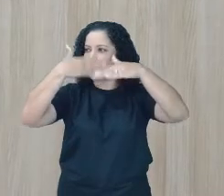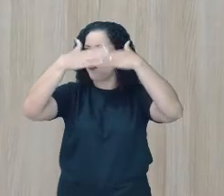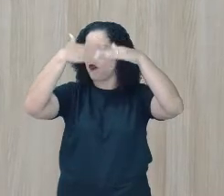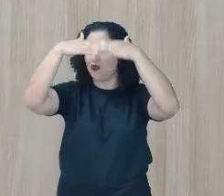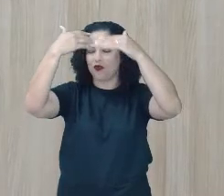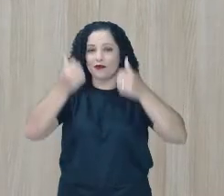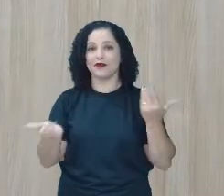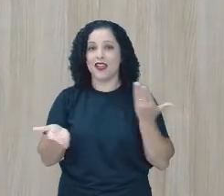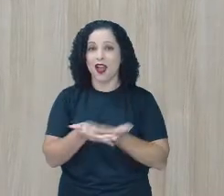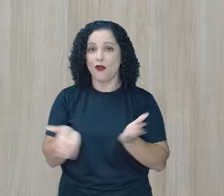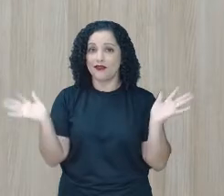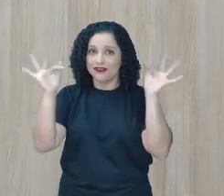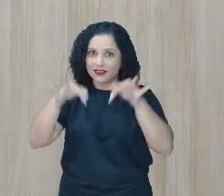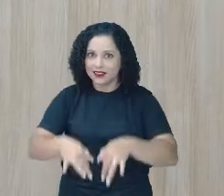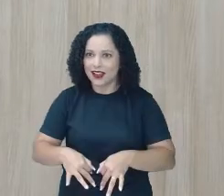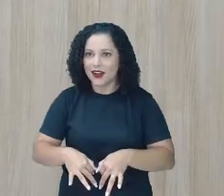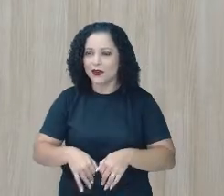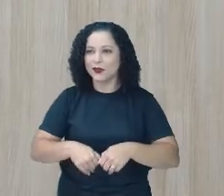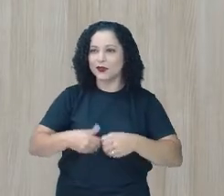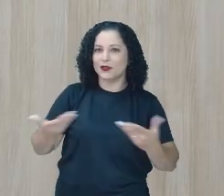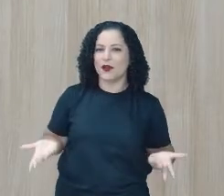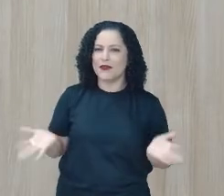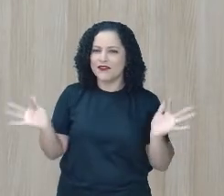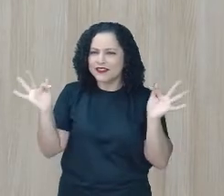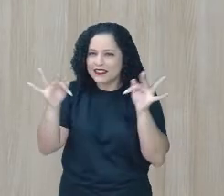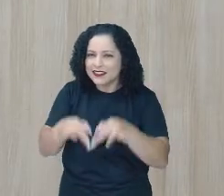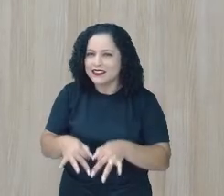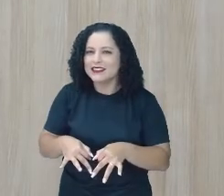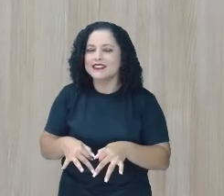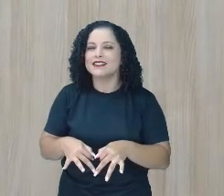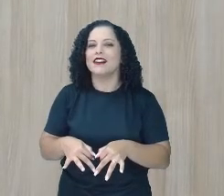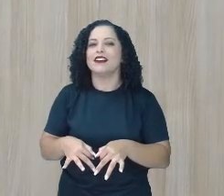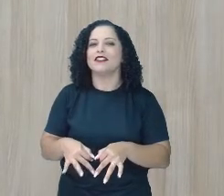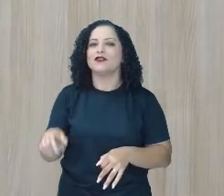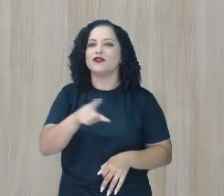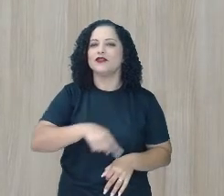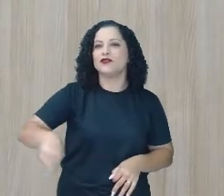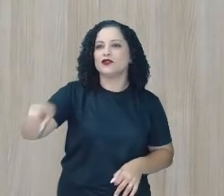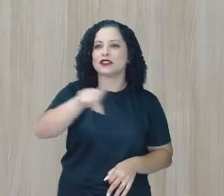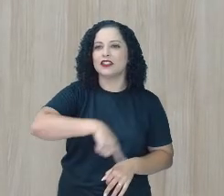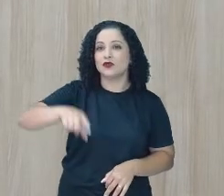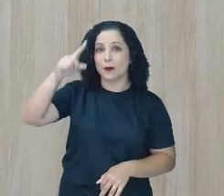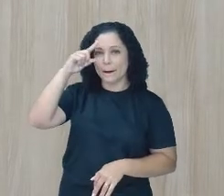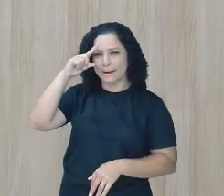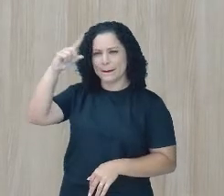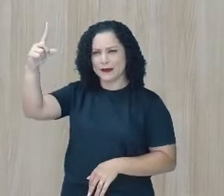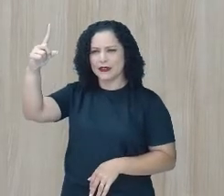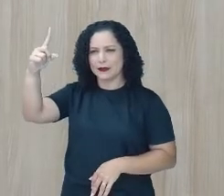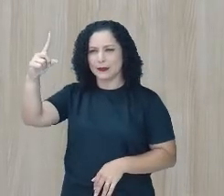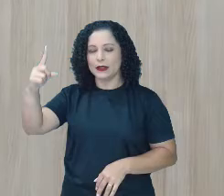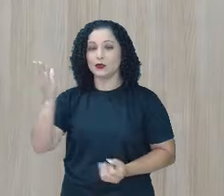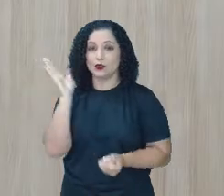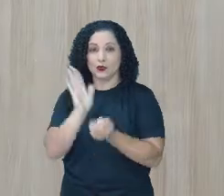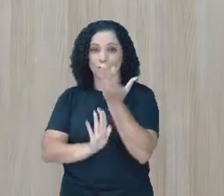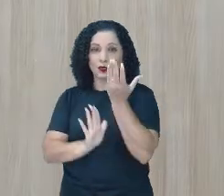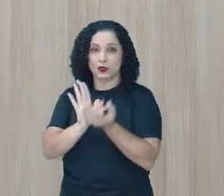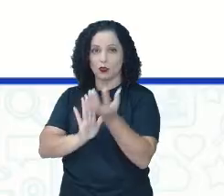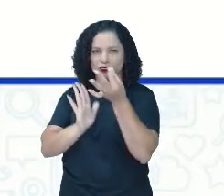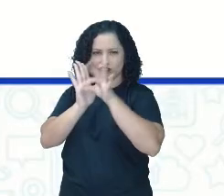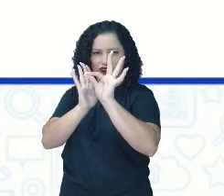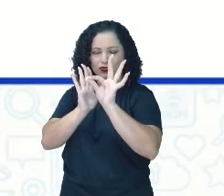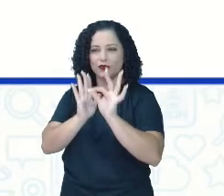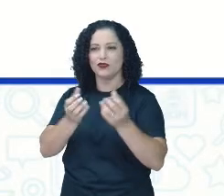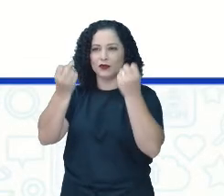nossa aula tá acabando e para encerrar isso tudo, eu vou deixar vocês com um pensamento do próprio Isaac Asimov, que dizia assim: